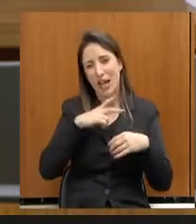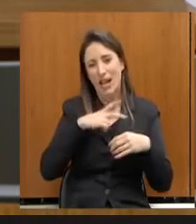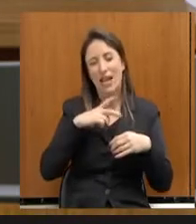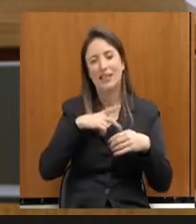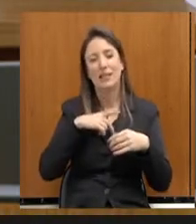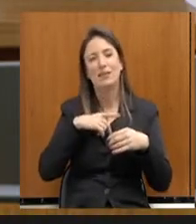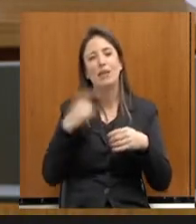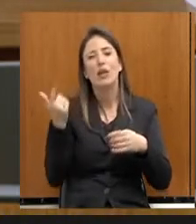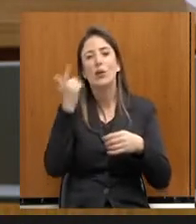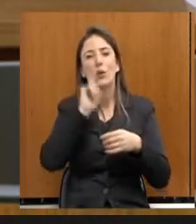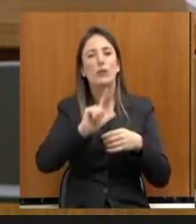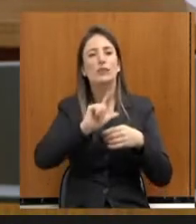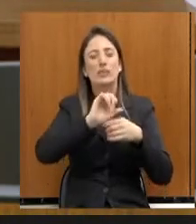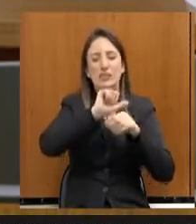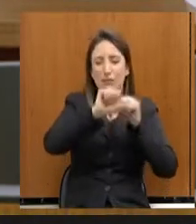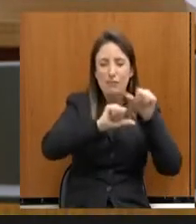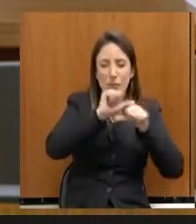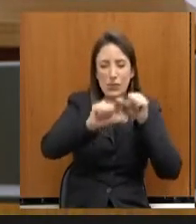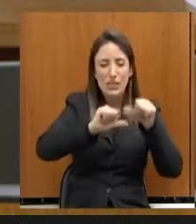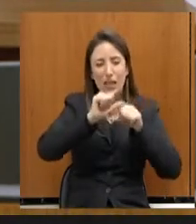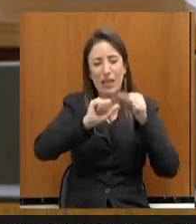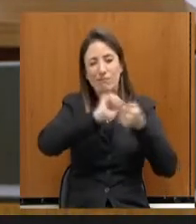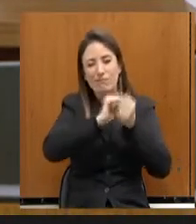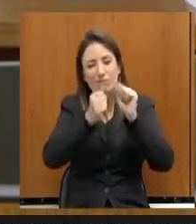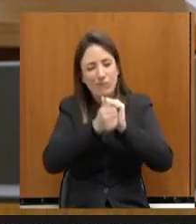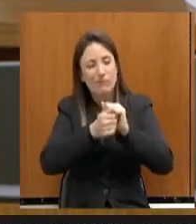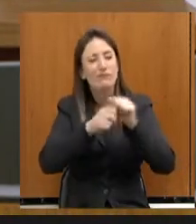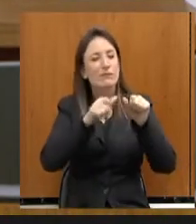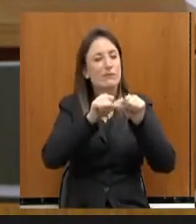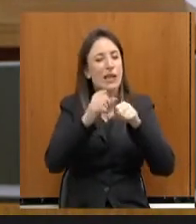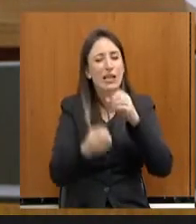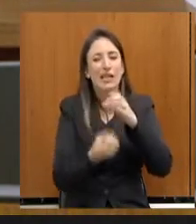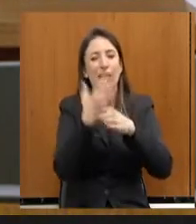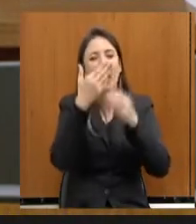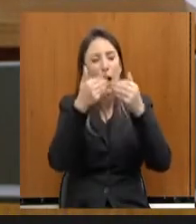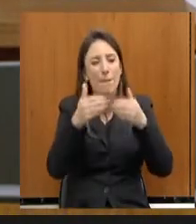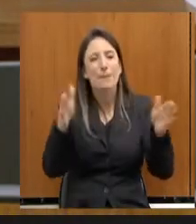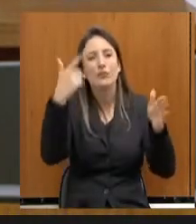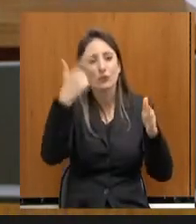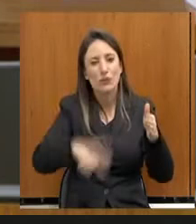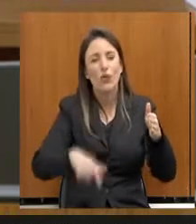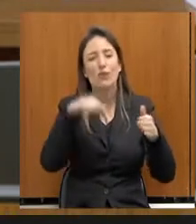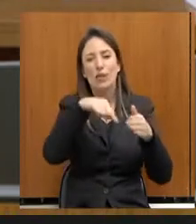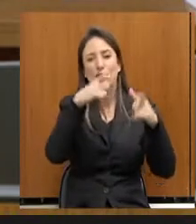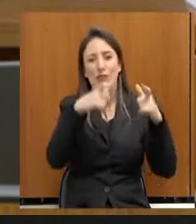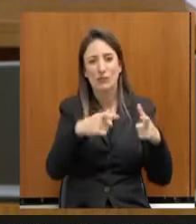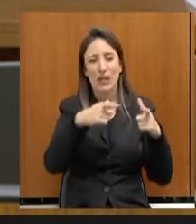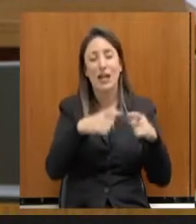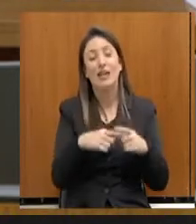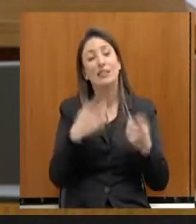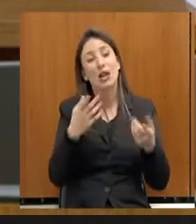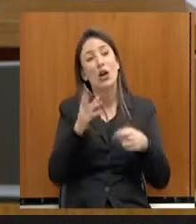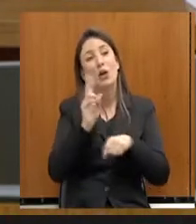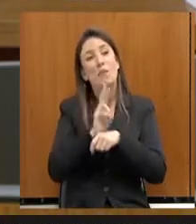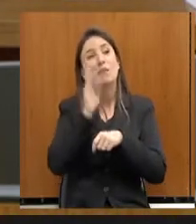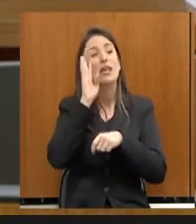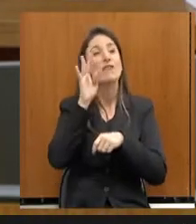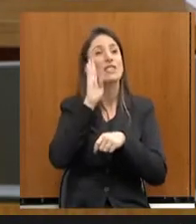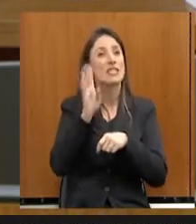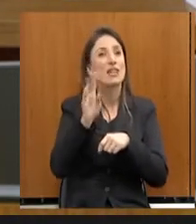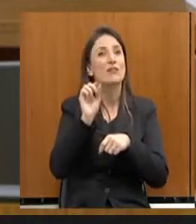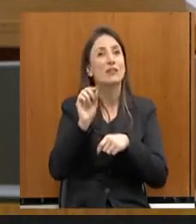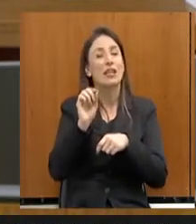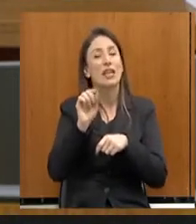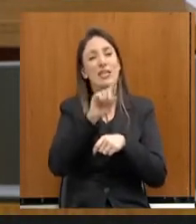algumas infra-estruturas importantes para reabertura desta unidade de conservação estamos com a previsão conforme determinado pelo Governador Romeu Zema